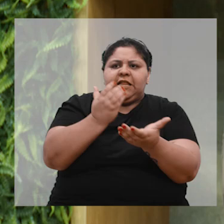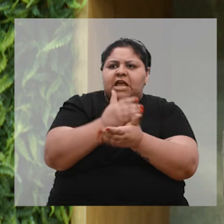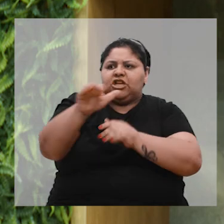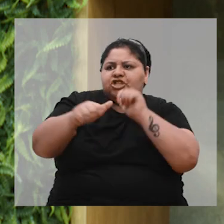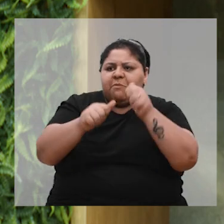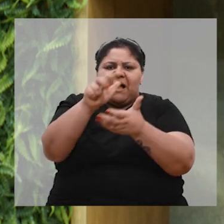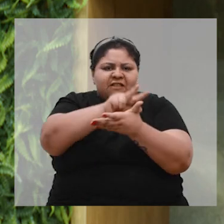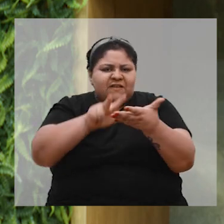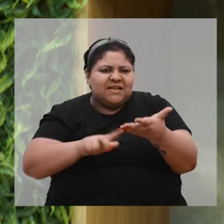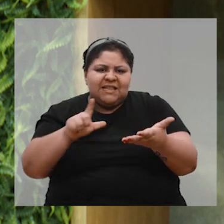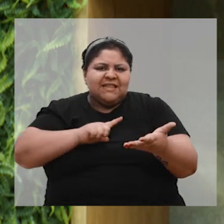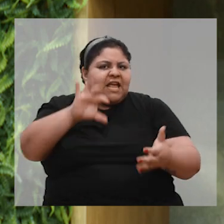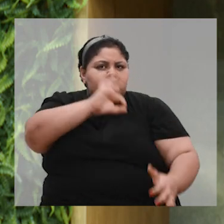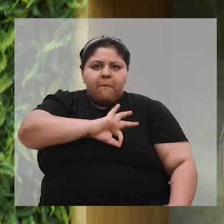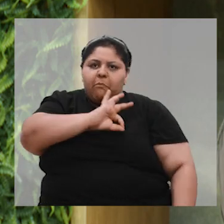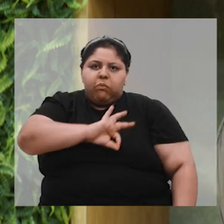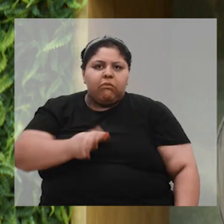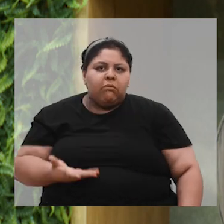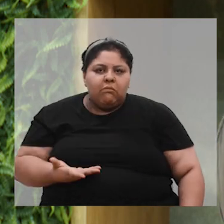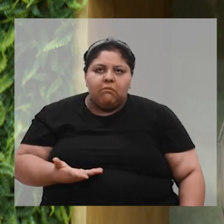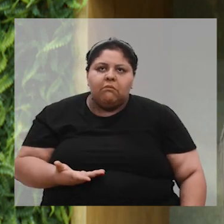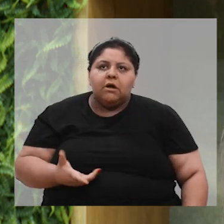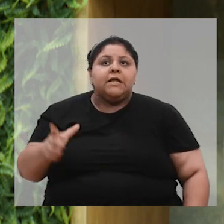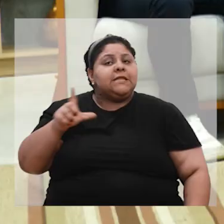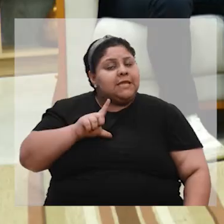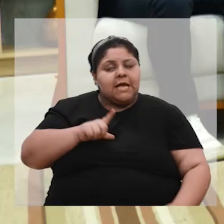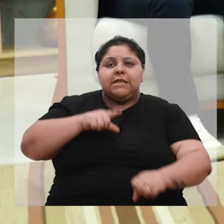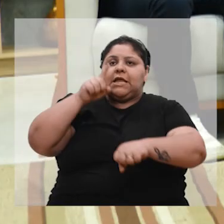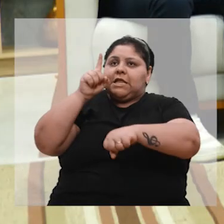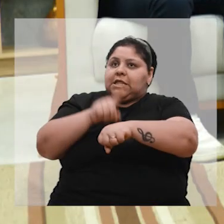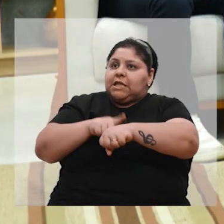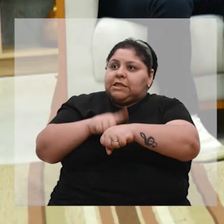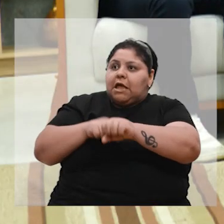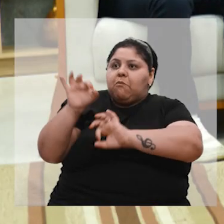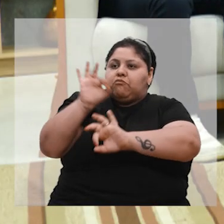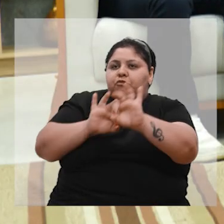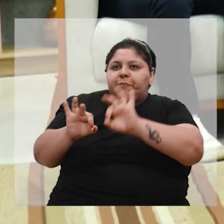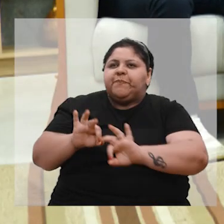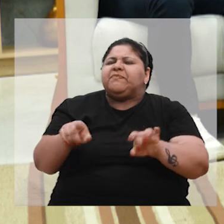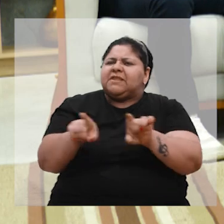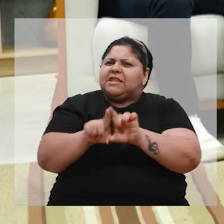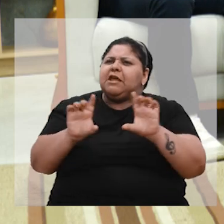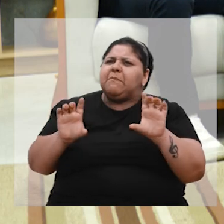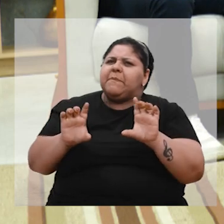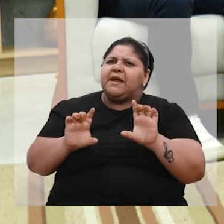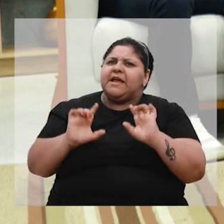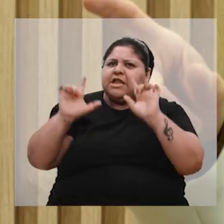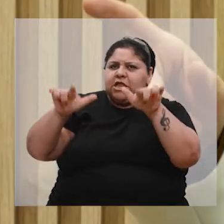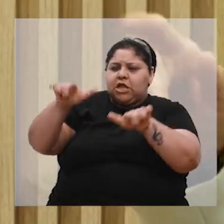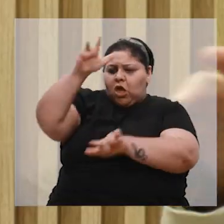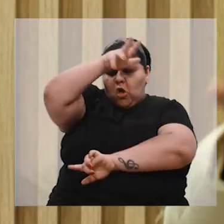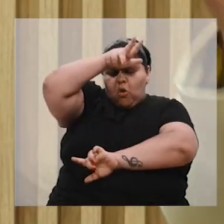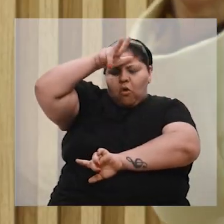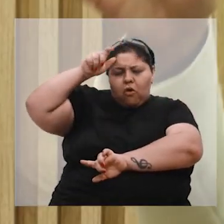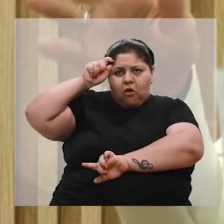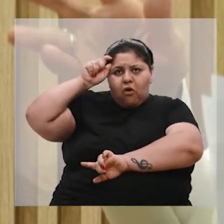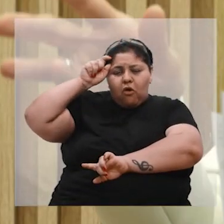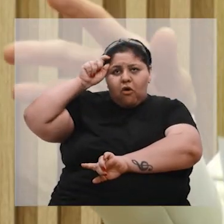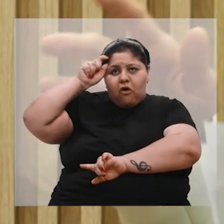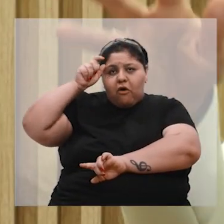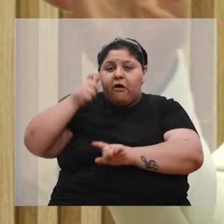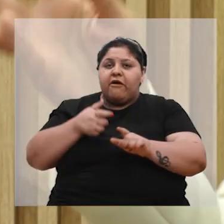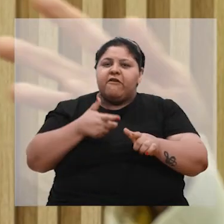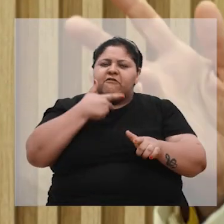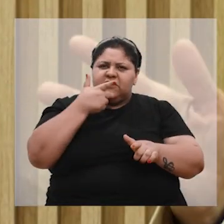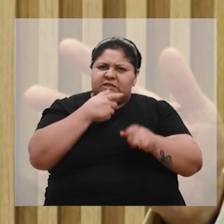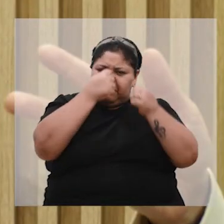chamada, avaliação tem que ser remunerado, e não é. Tem que ter o tempo para isso, janelas. Até na rede municipal tem um pouco, né? Onde até eu quero que a